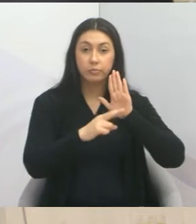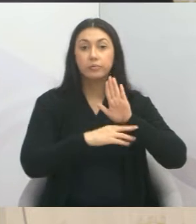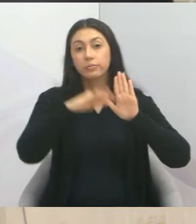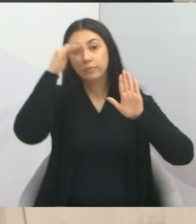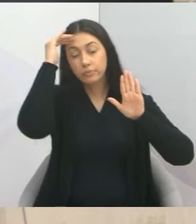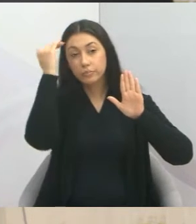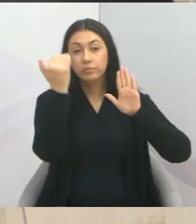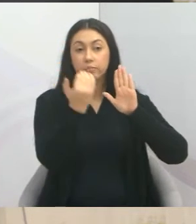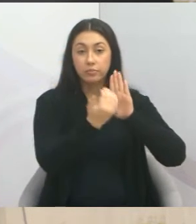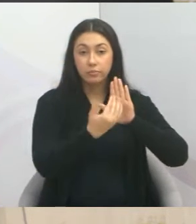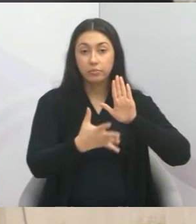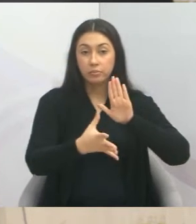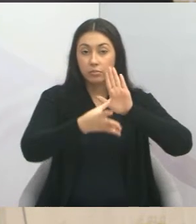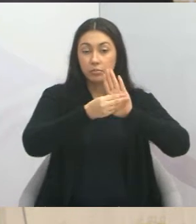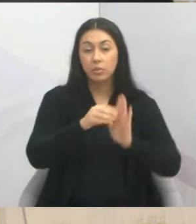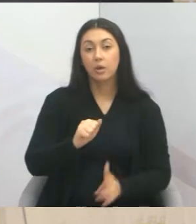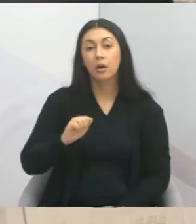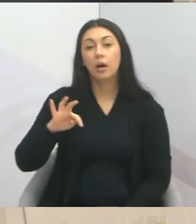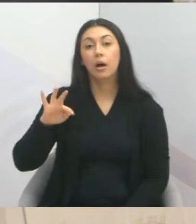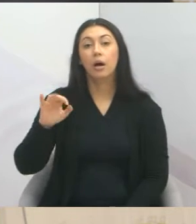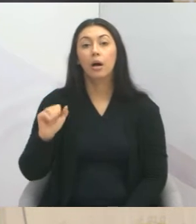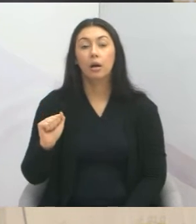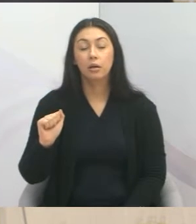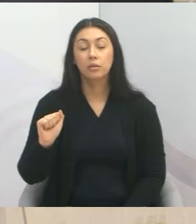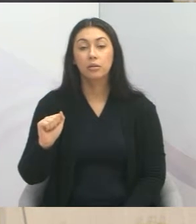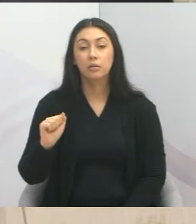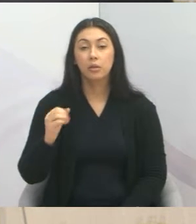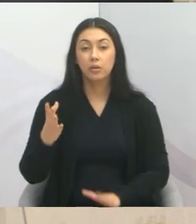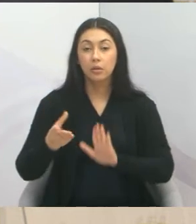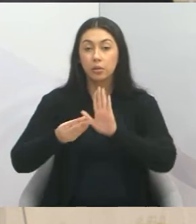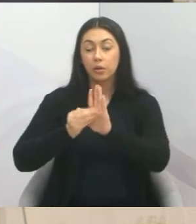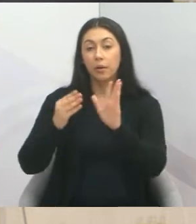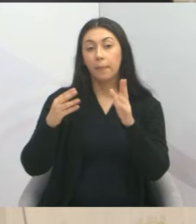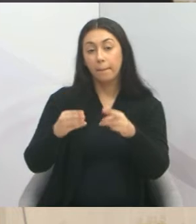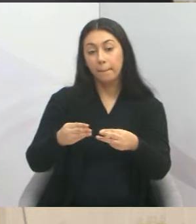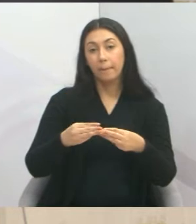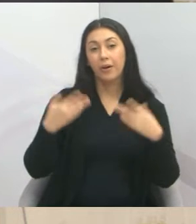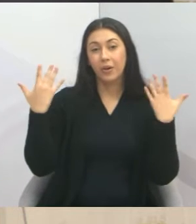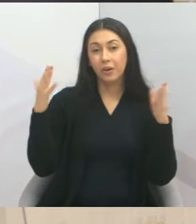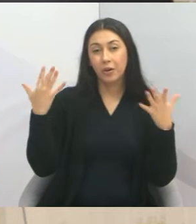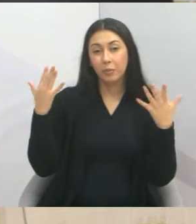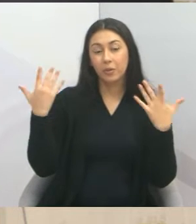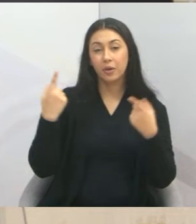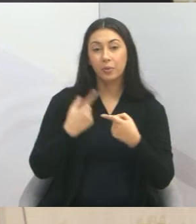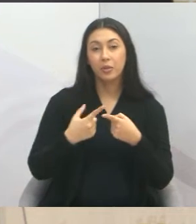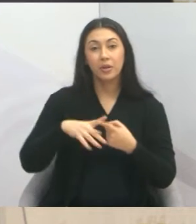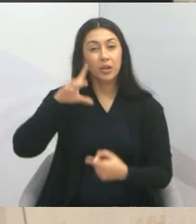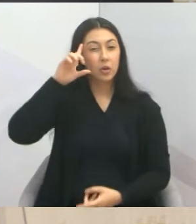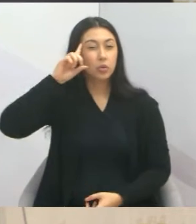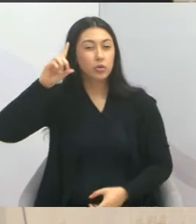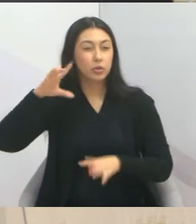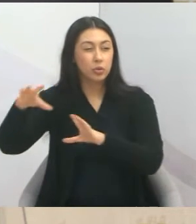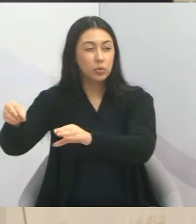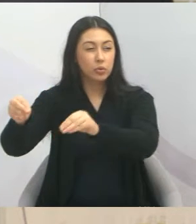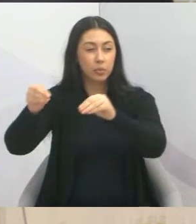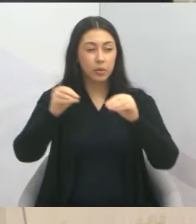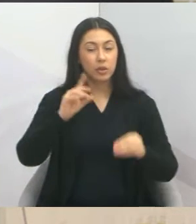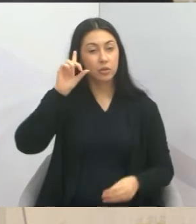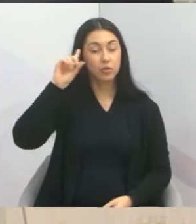das funções regimentais que consta na ata dos trabalhos da sessão não existe emoção comemorativa pelo transcurso do dia do Emigrante